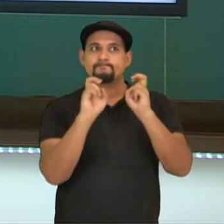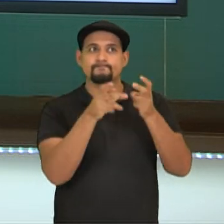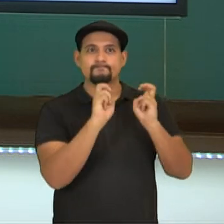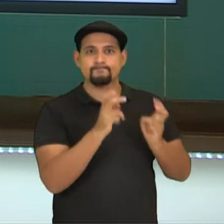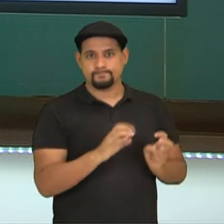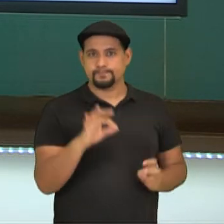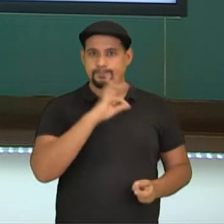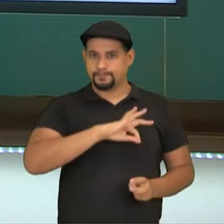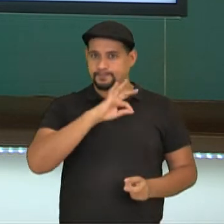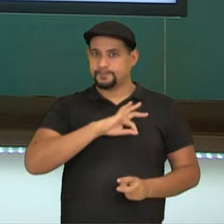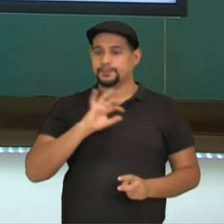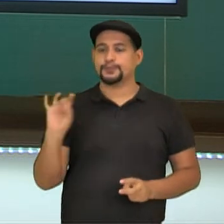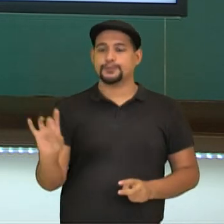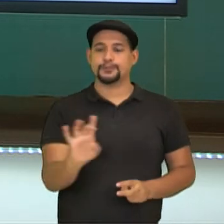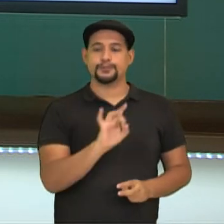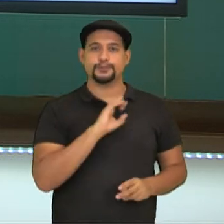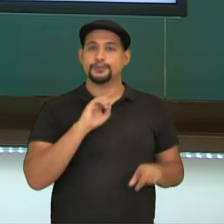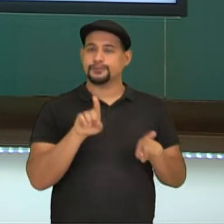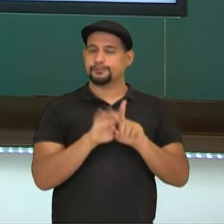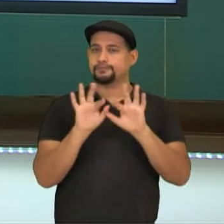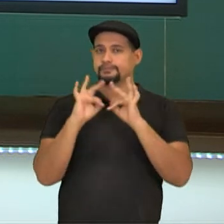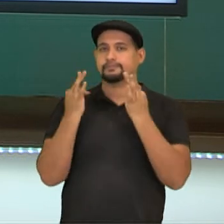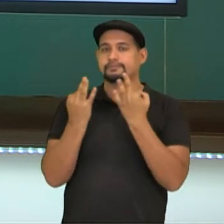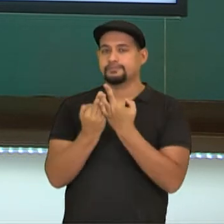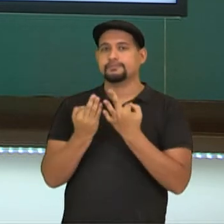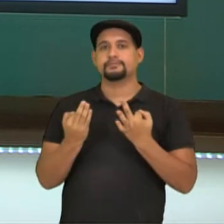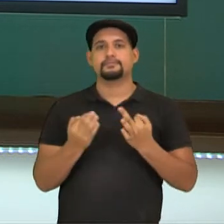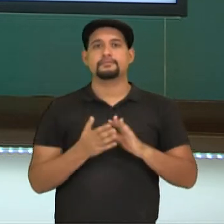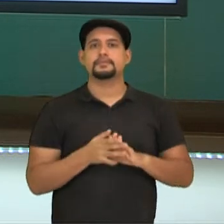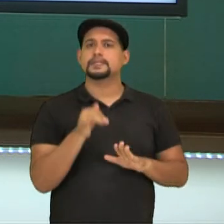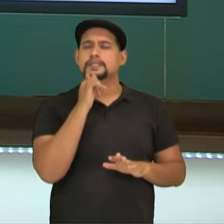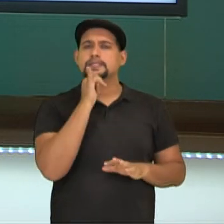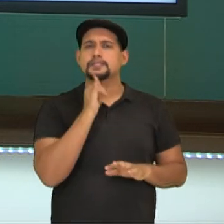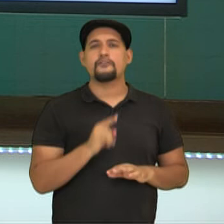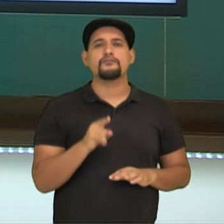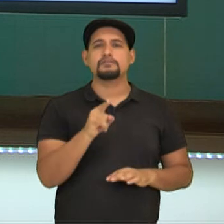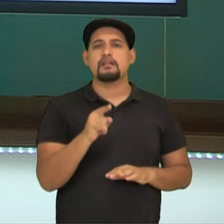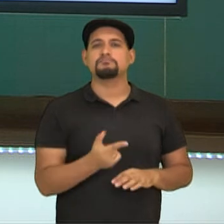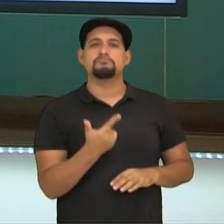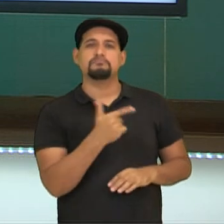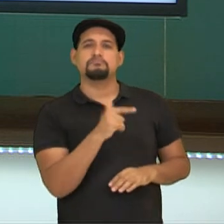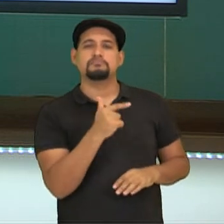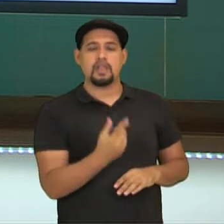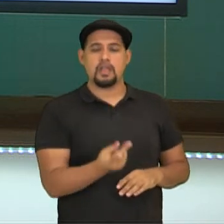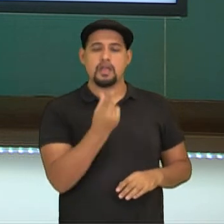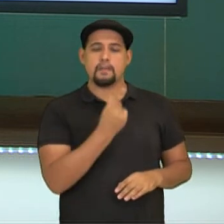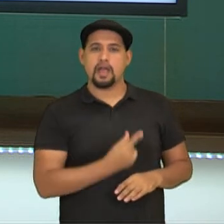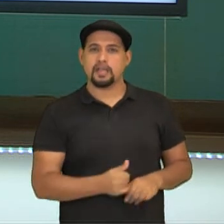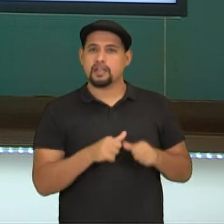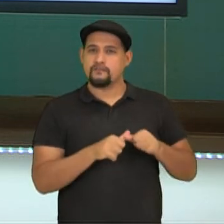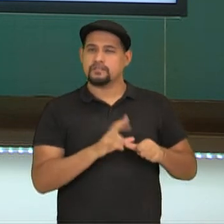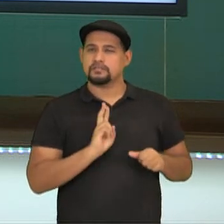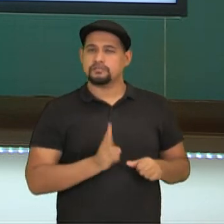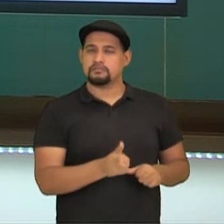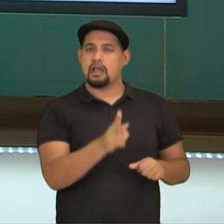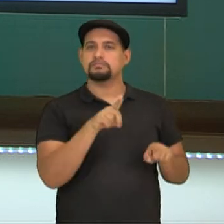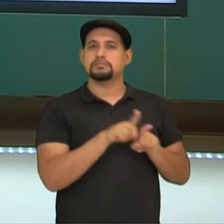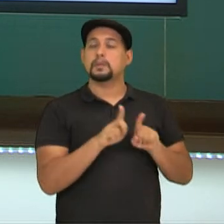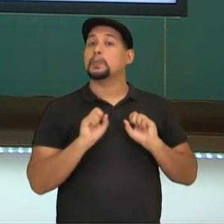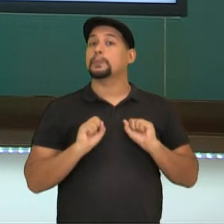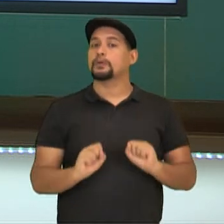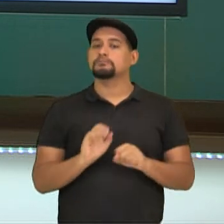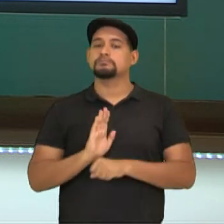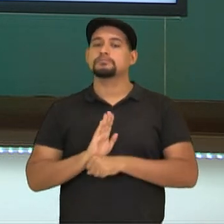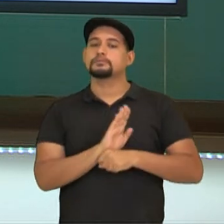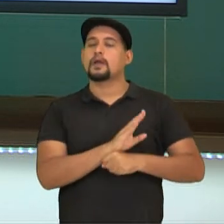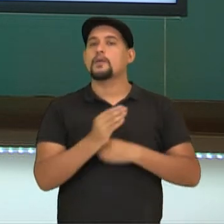dentro do orçamento individual ou do orçamento familiar. Mesmo vocês não tendo uma renda fixa já de entrada, vocês podem